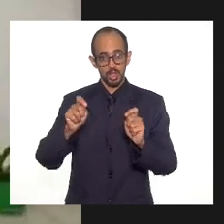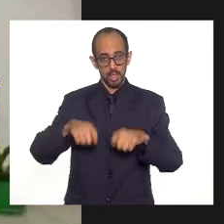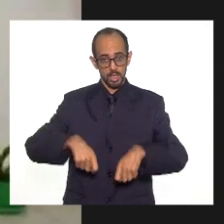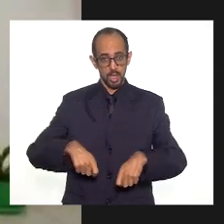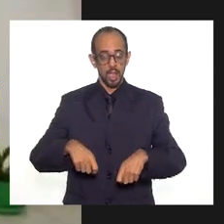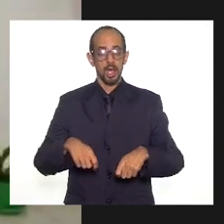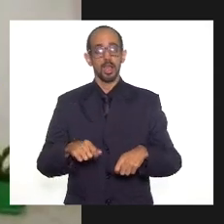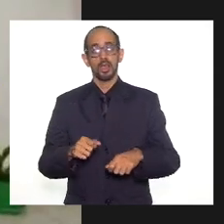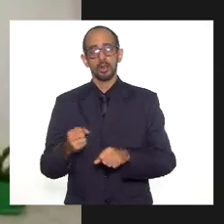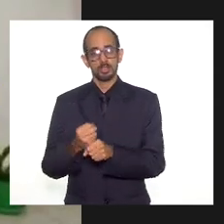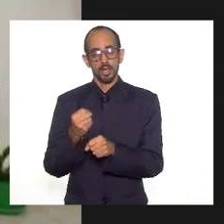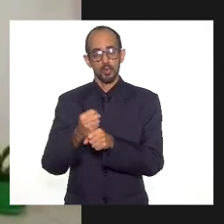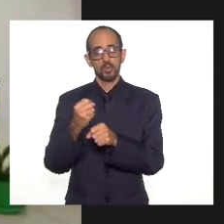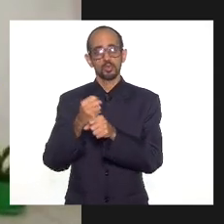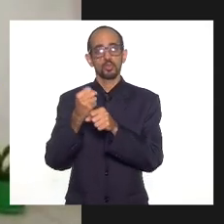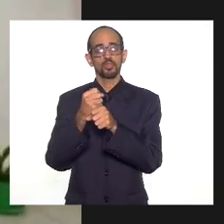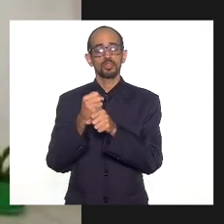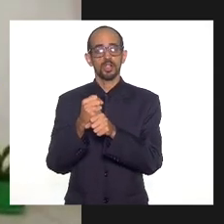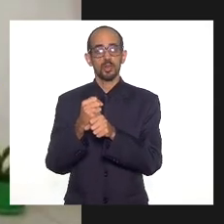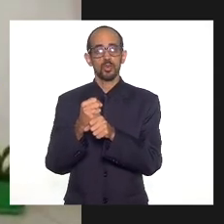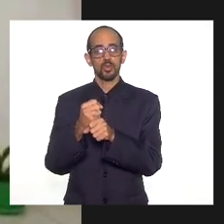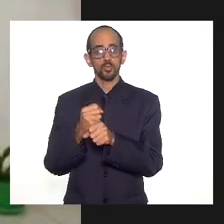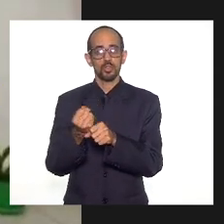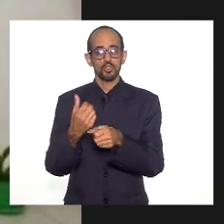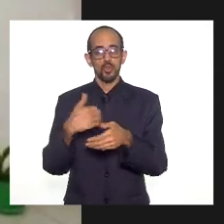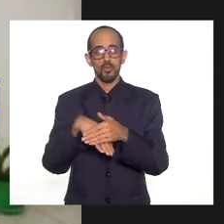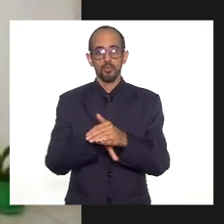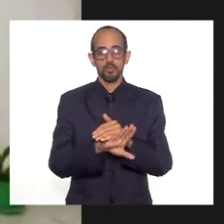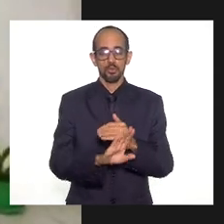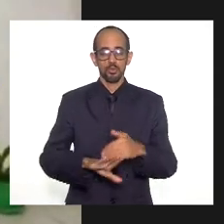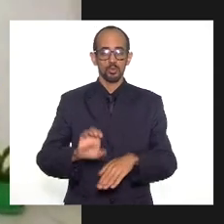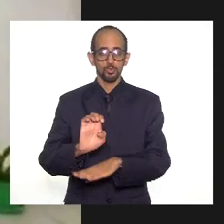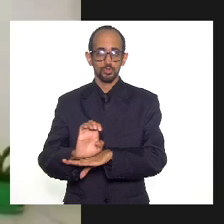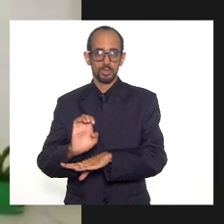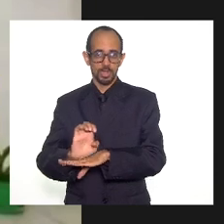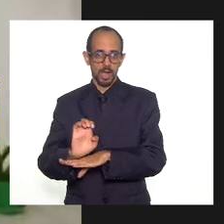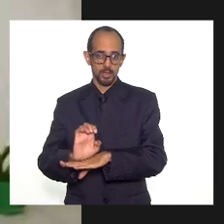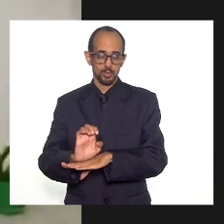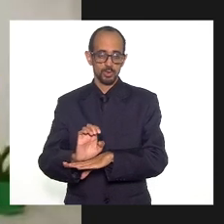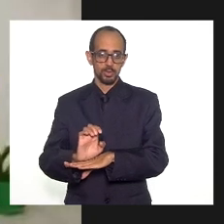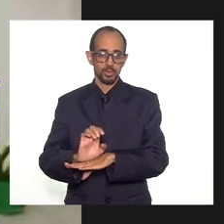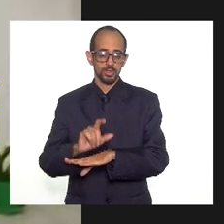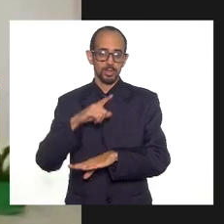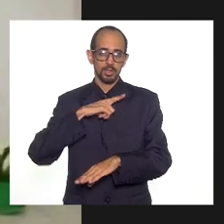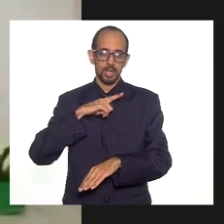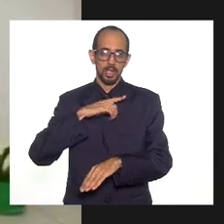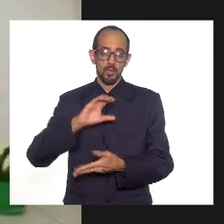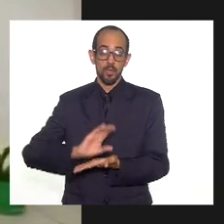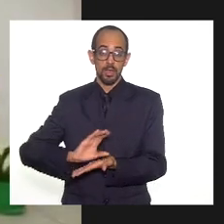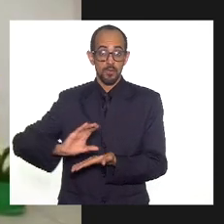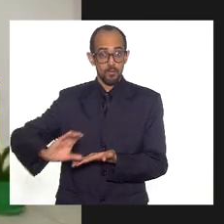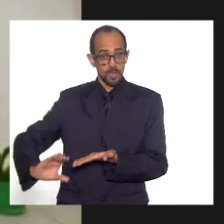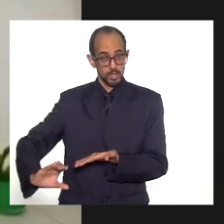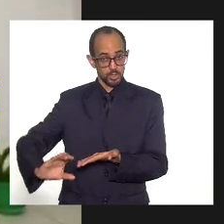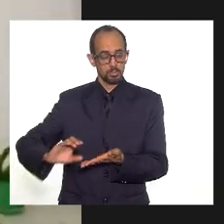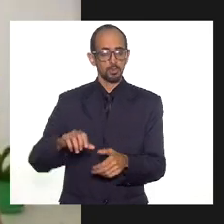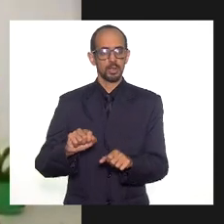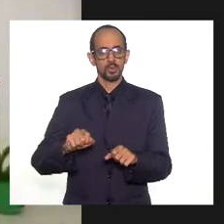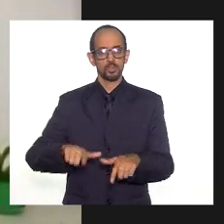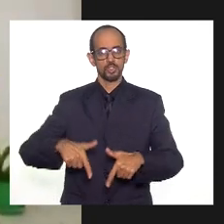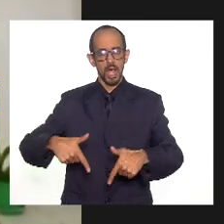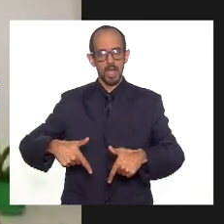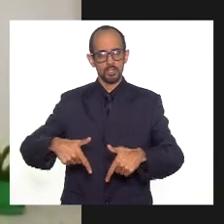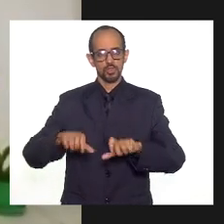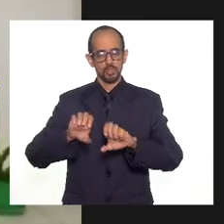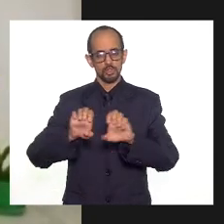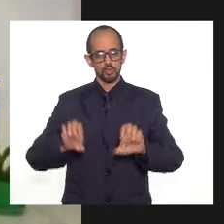nessa construção de um fundo estadual que prevê o investimento em ações estruturantes, e aqui